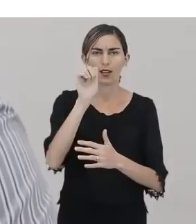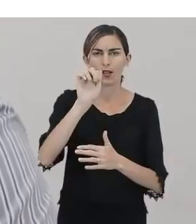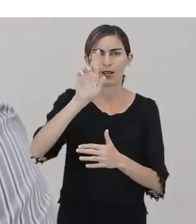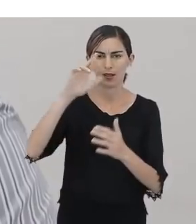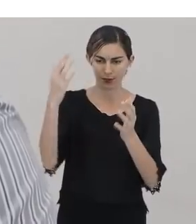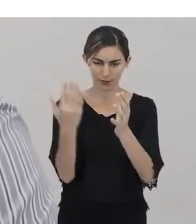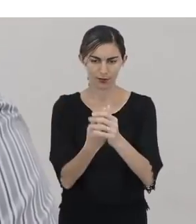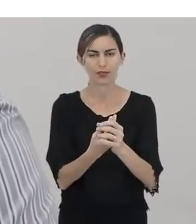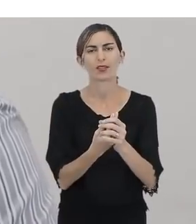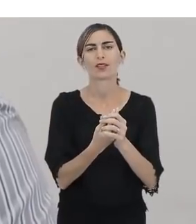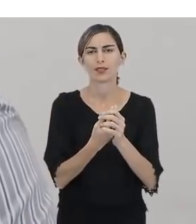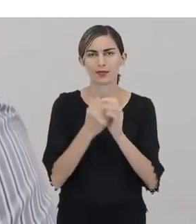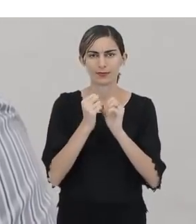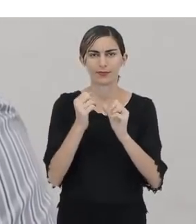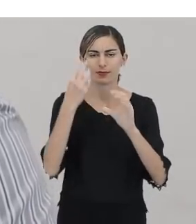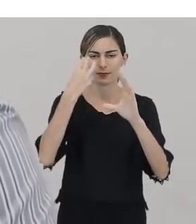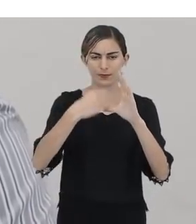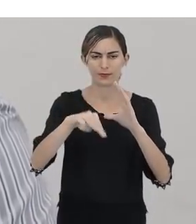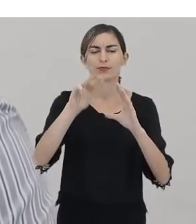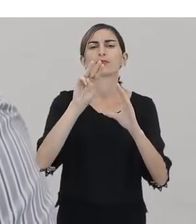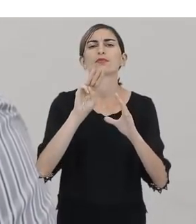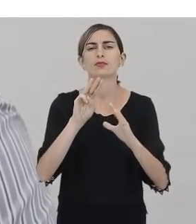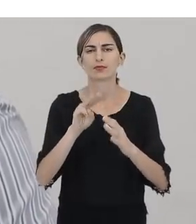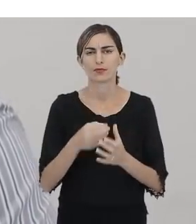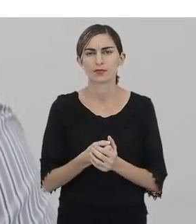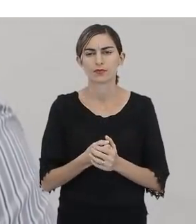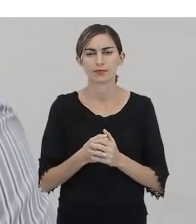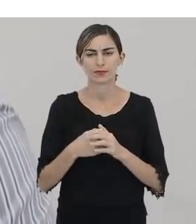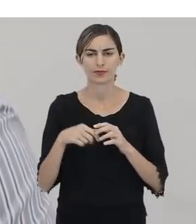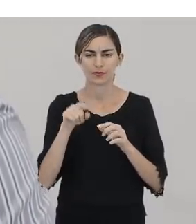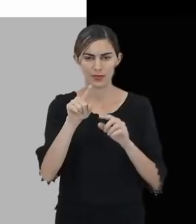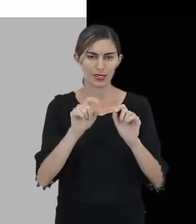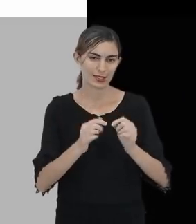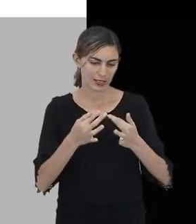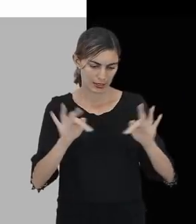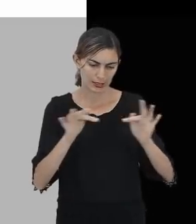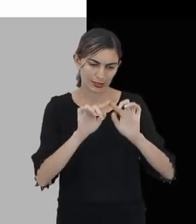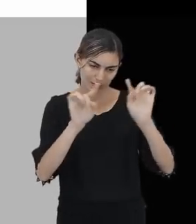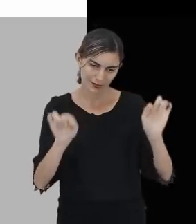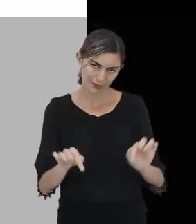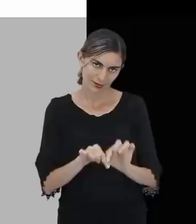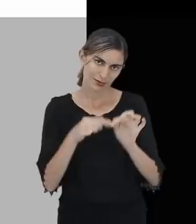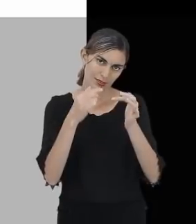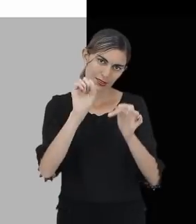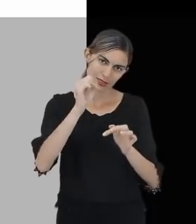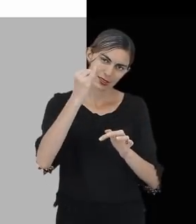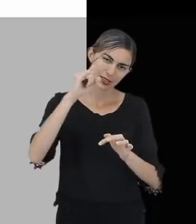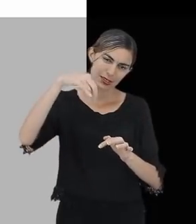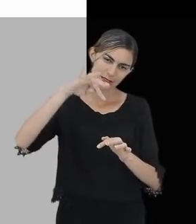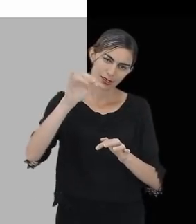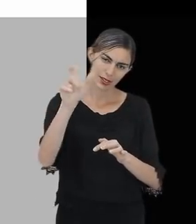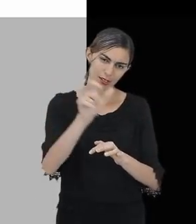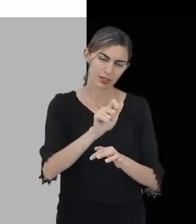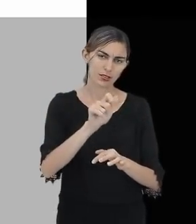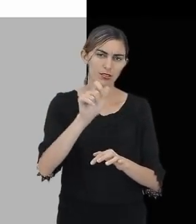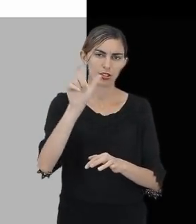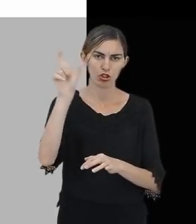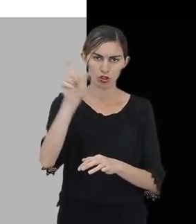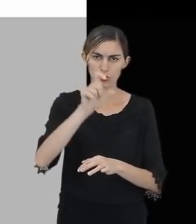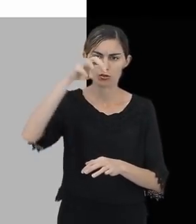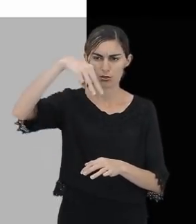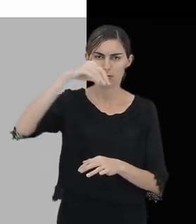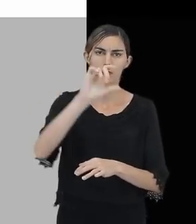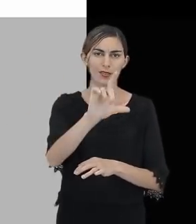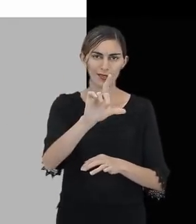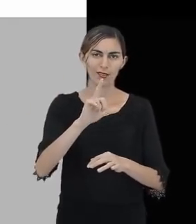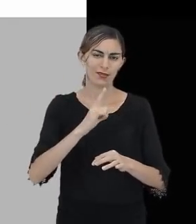string XML, que seria o seu arquivo de mensagem, e essa aqui é a sintaxe do seu arquivo, certo? É um XML